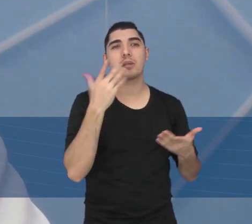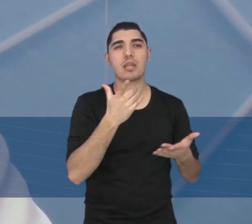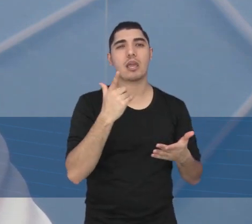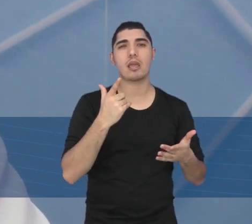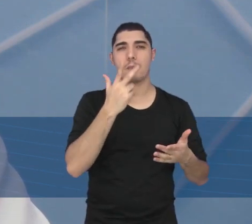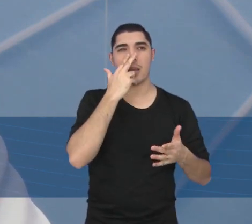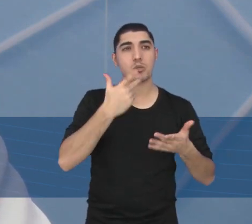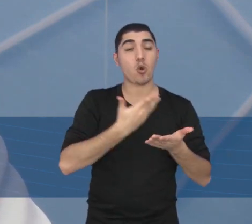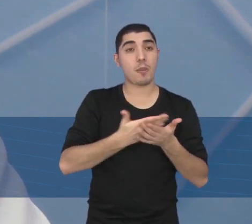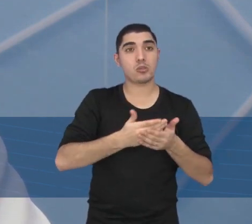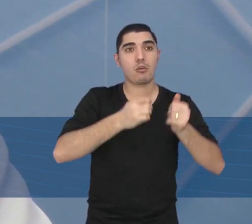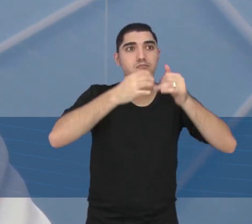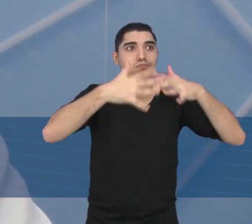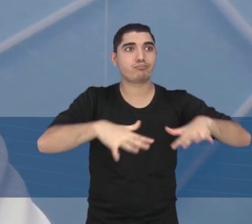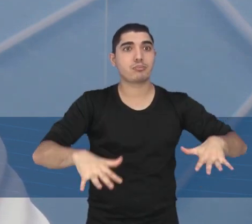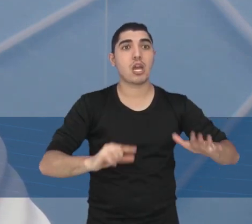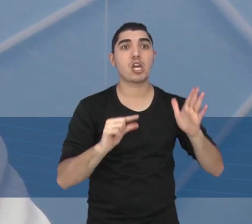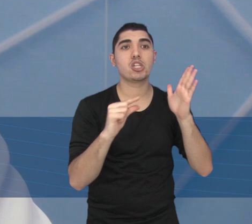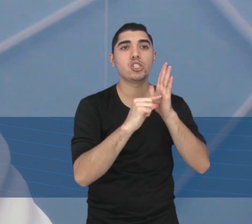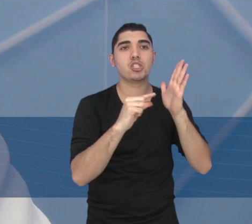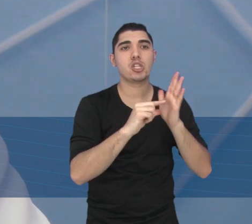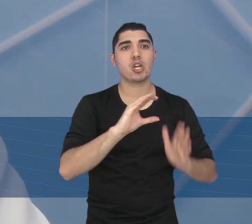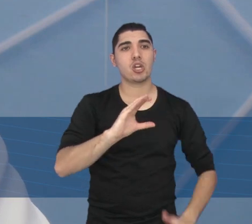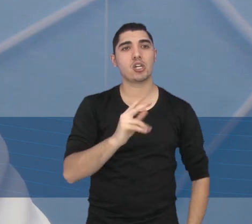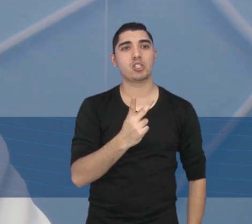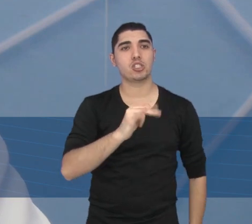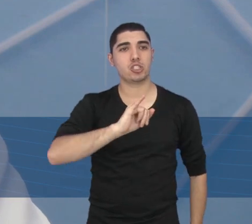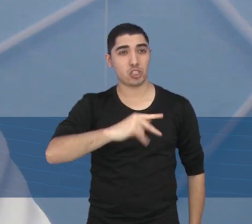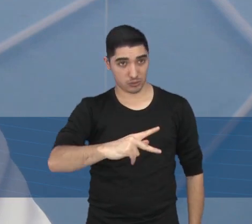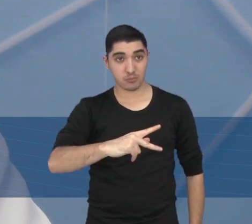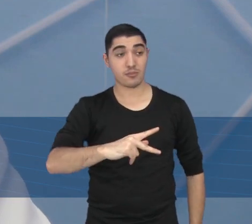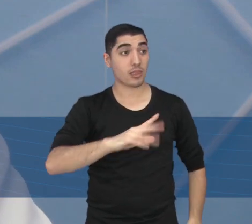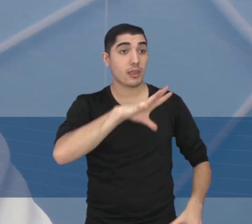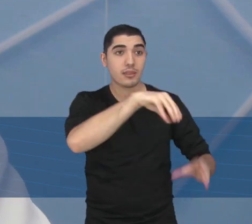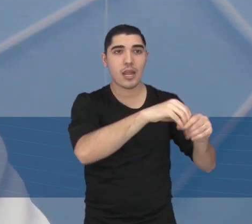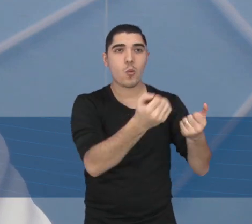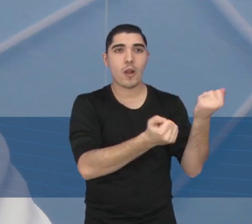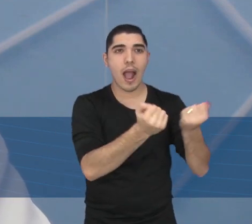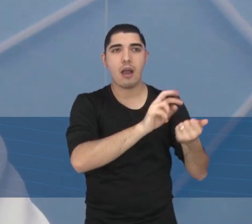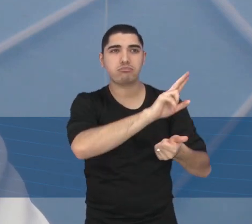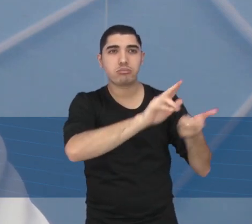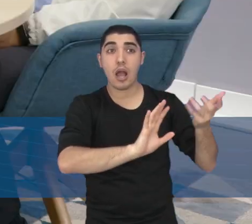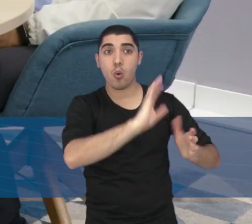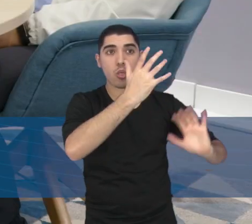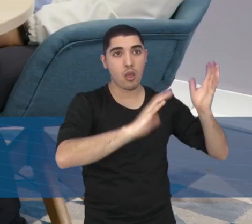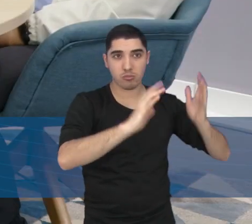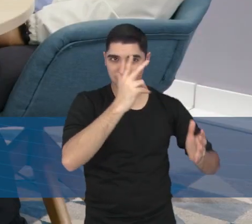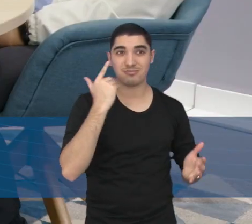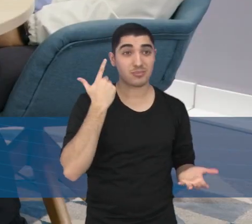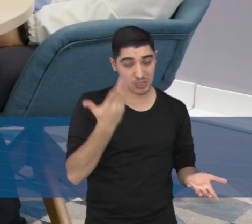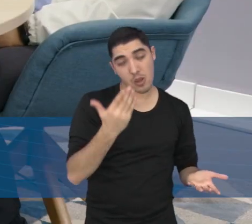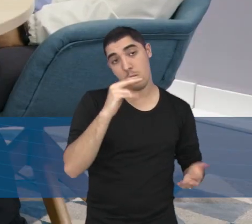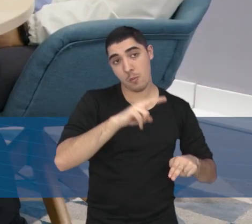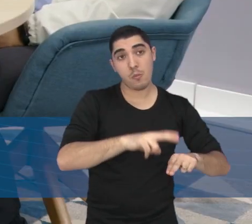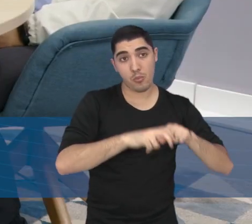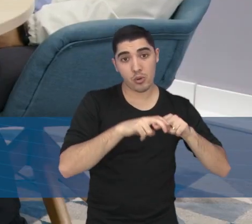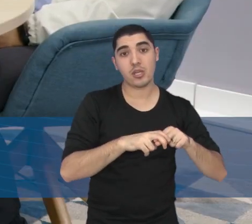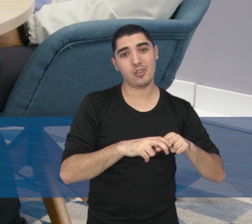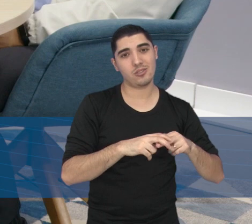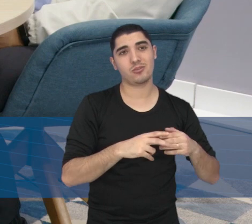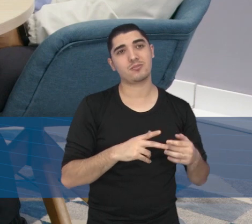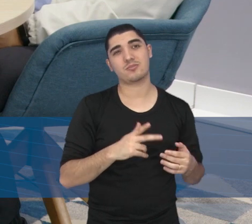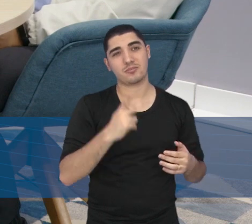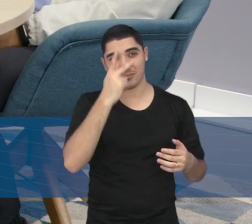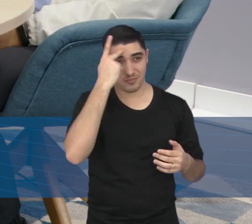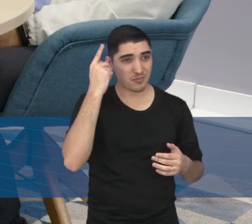dos chips, o que está acontecendo no setor automotivo. Então, é isso, é por aí. Se não houver realmente esse pensamento de